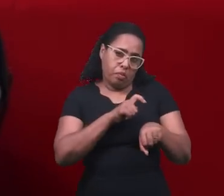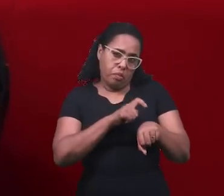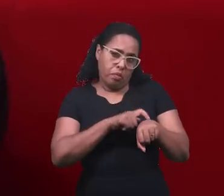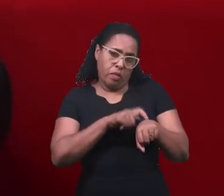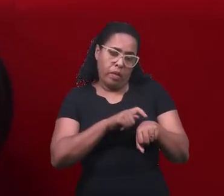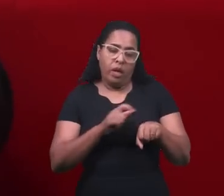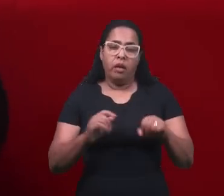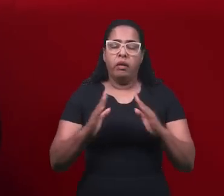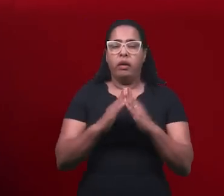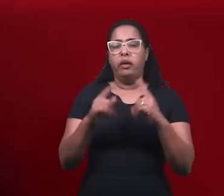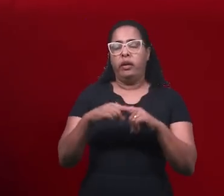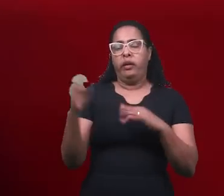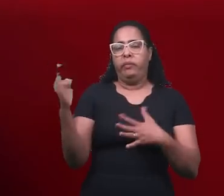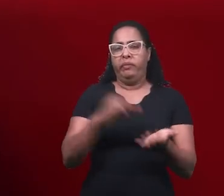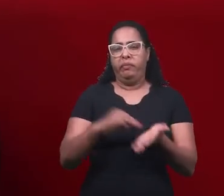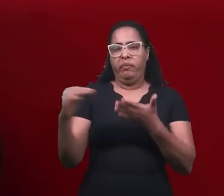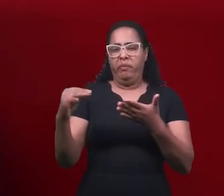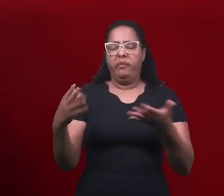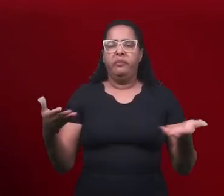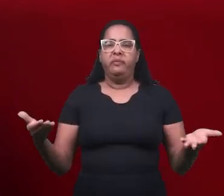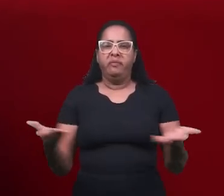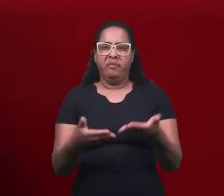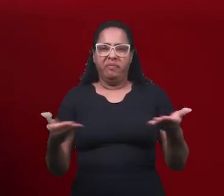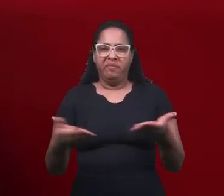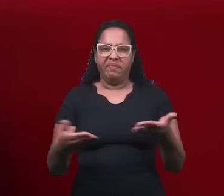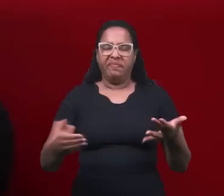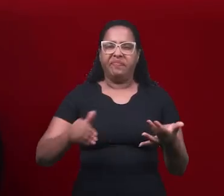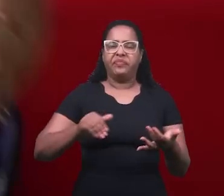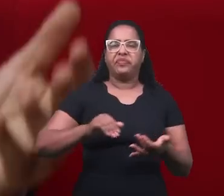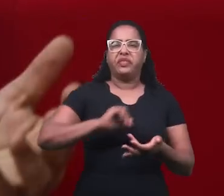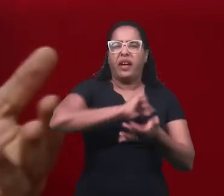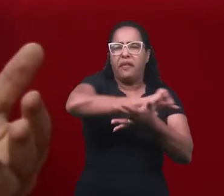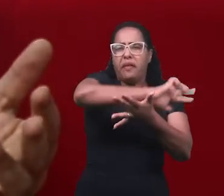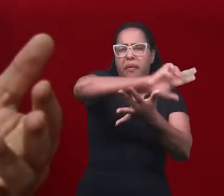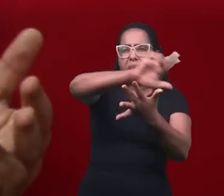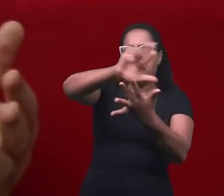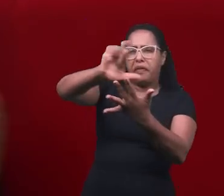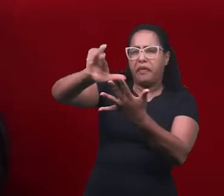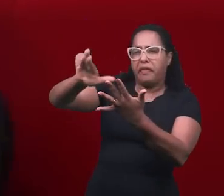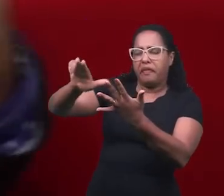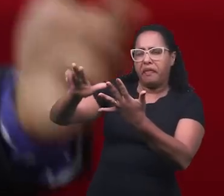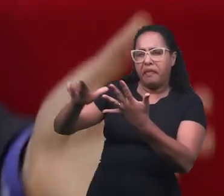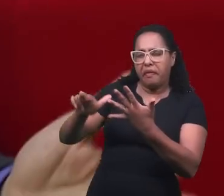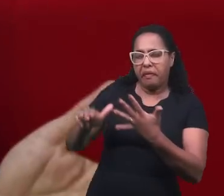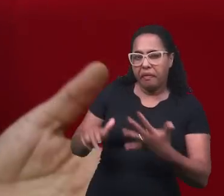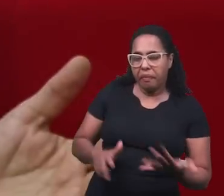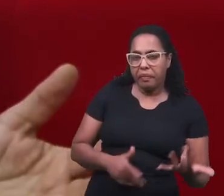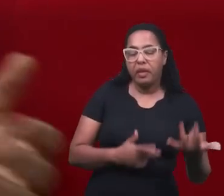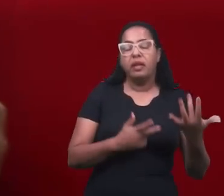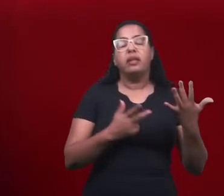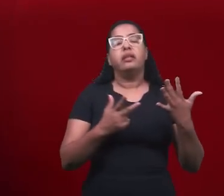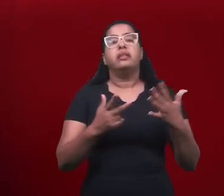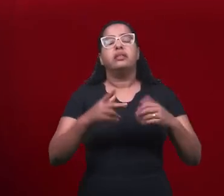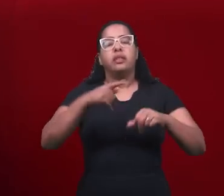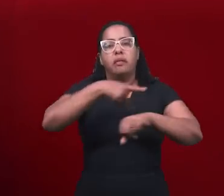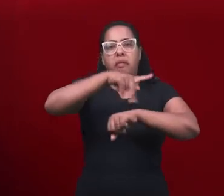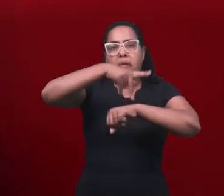circunstância, né, a Igreja Maranata hoje ela está em dezenas de países, quase uma centena de países no